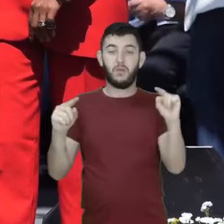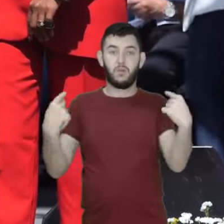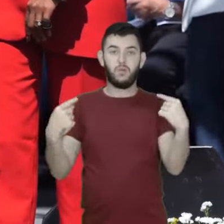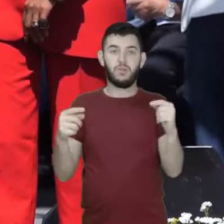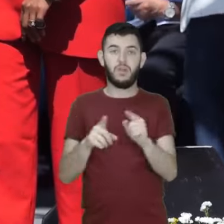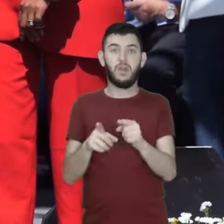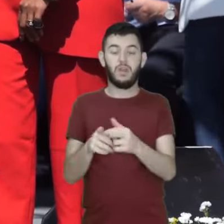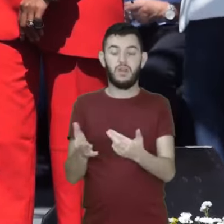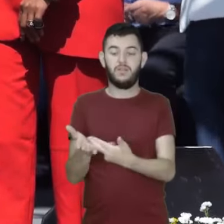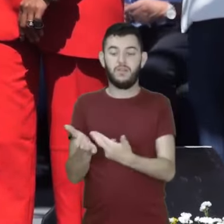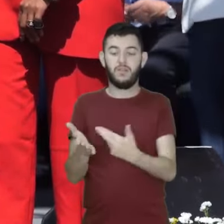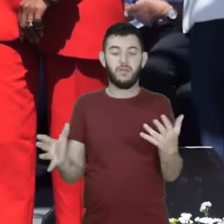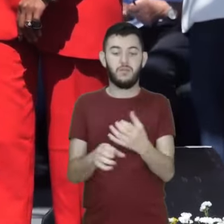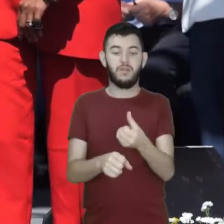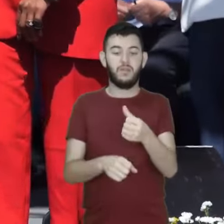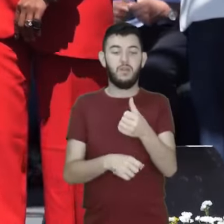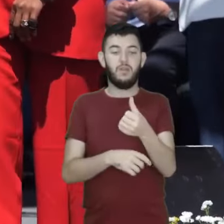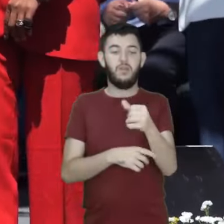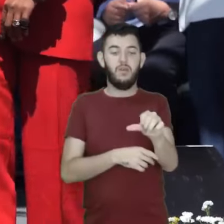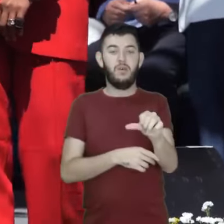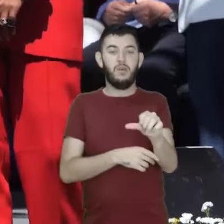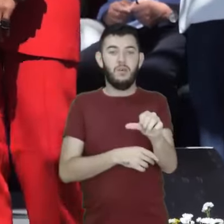não aguentou uma revista, já se escondeu.